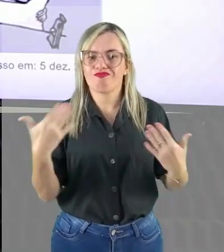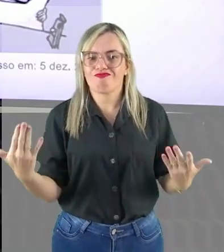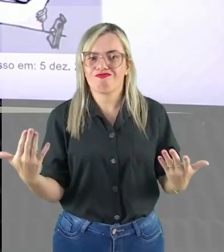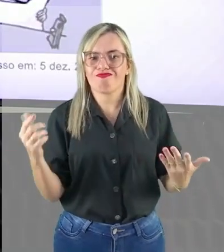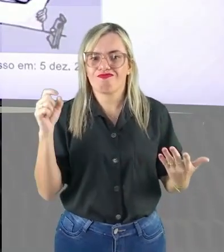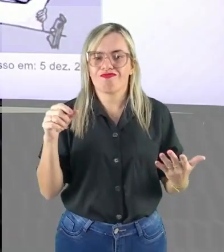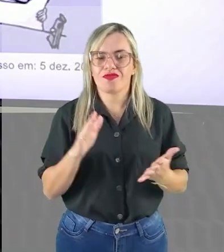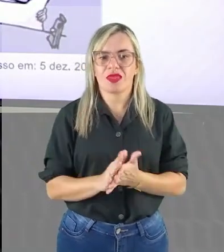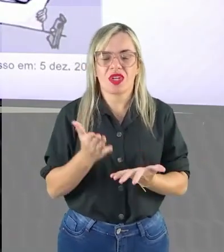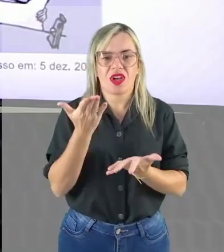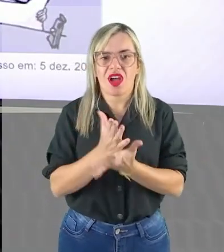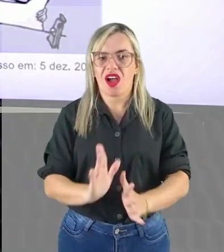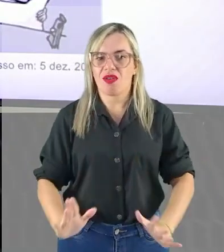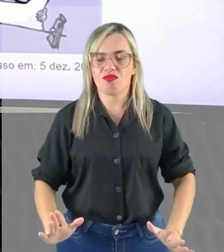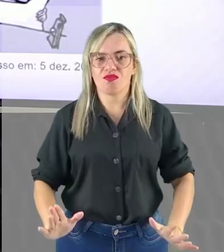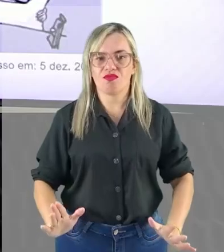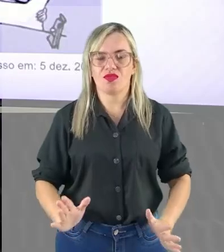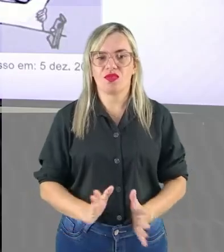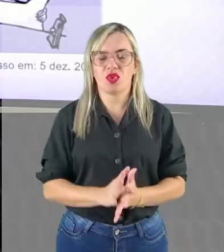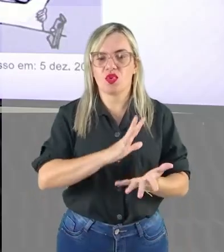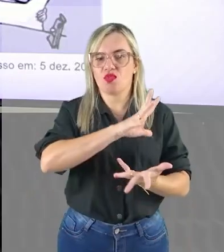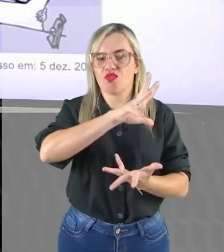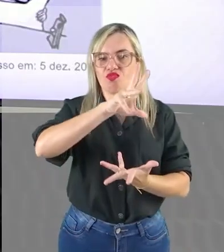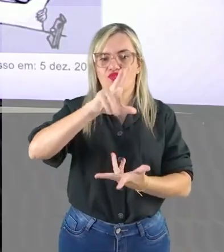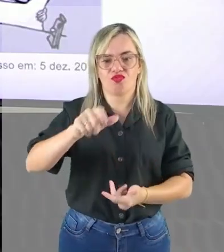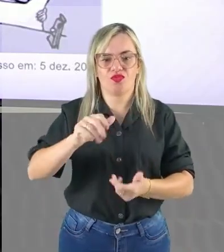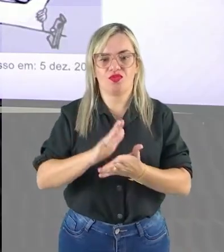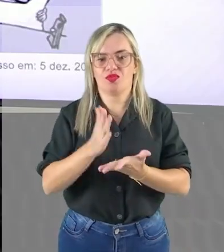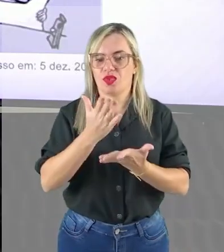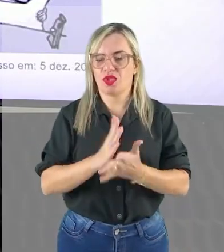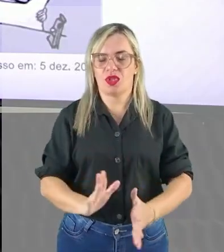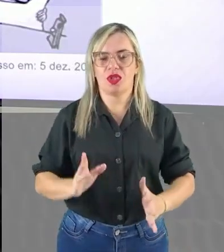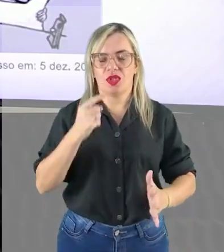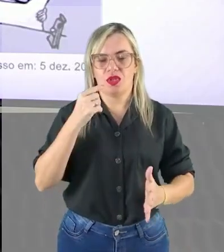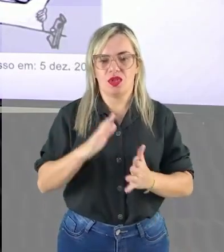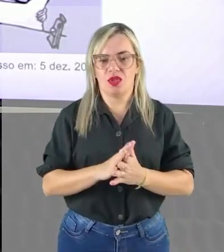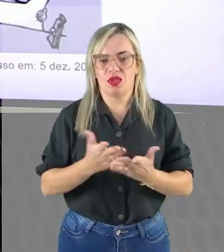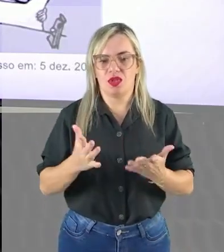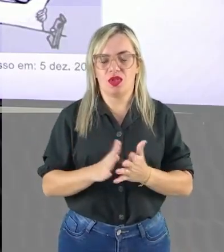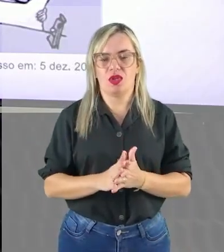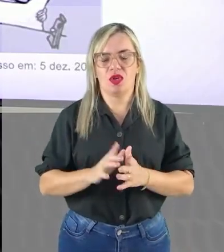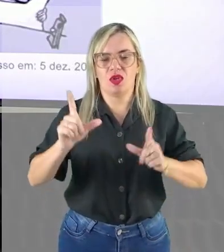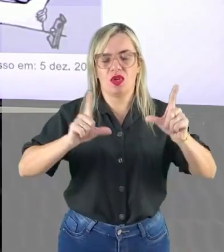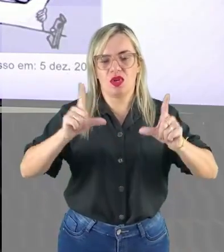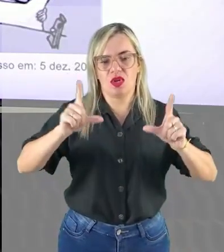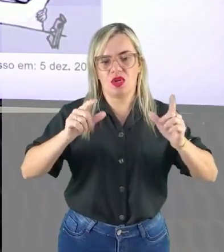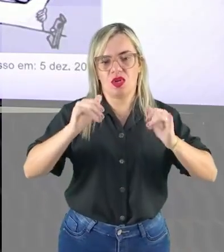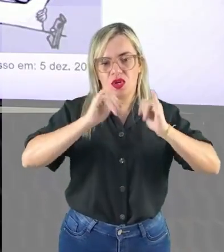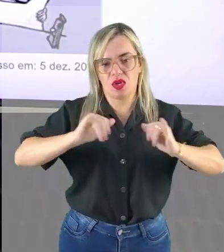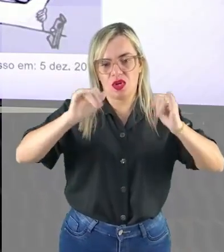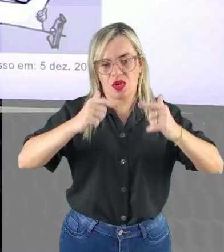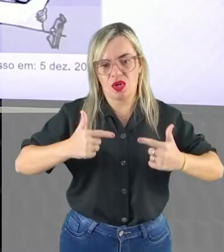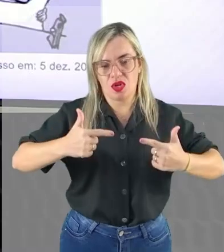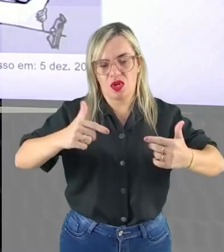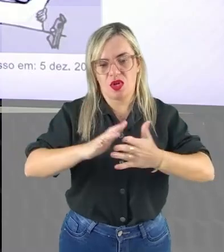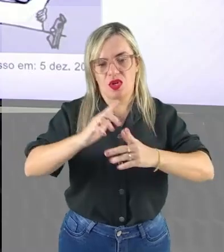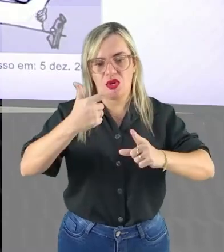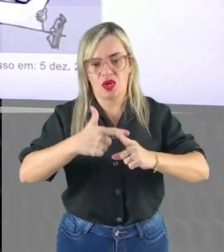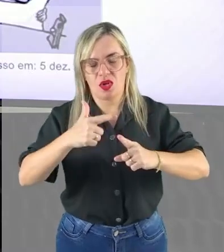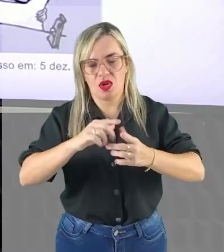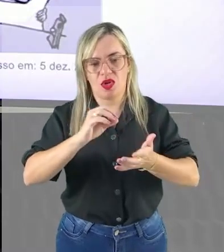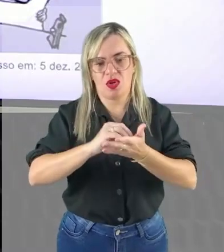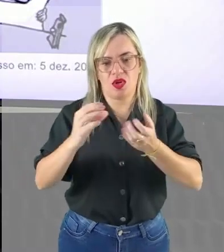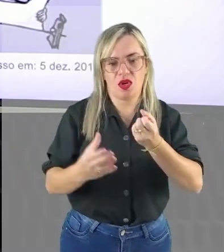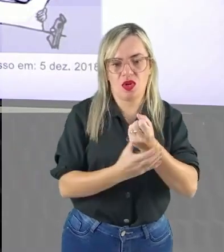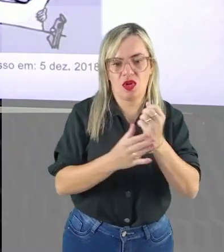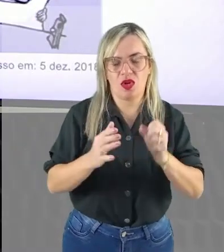nós acabamos, nós estamos destruindo o mundo. Com a guerra, com a crise, com insegurança, com miséria,